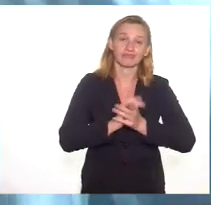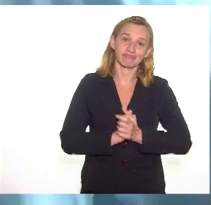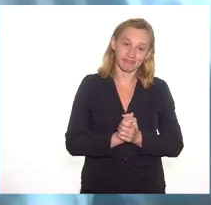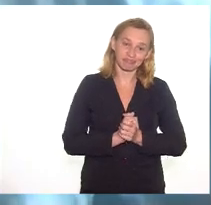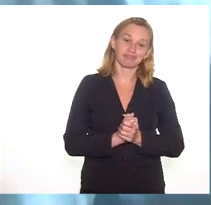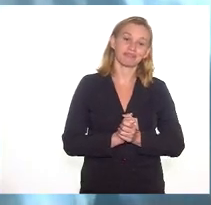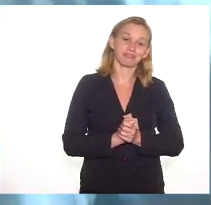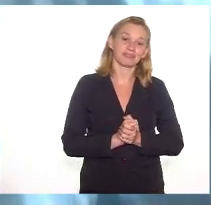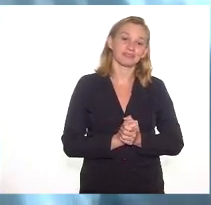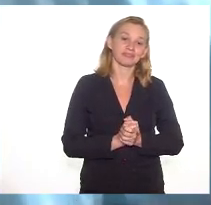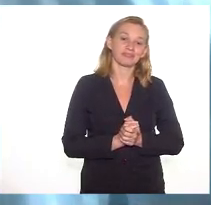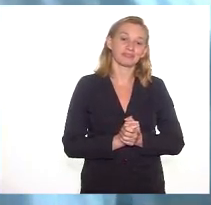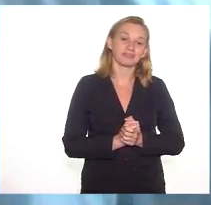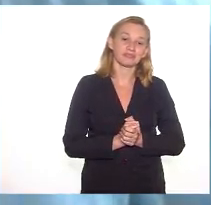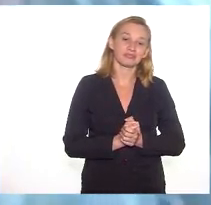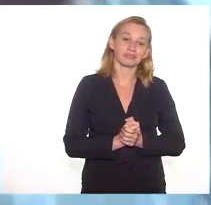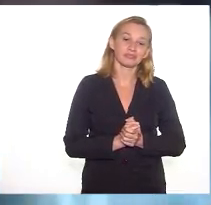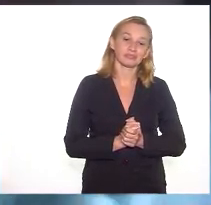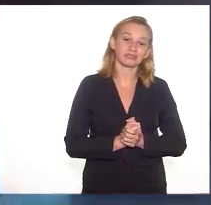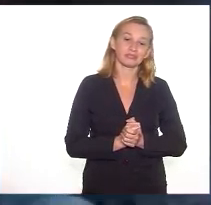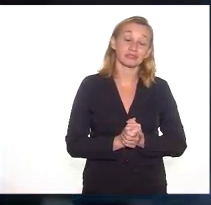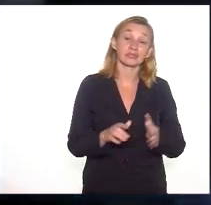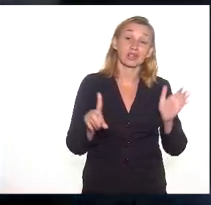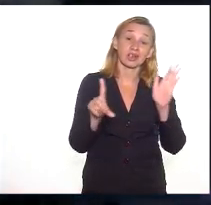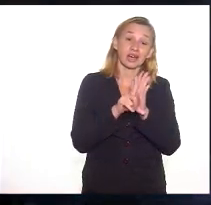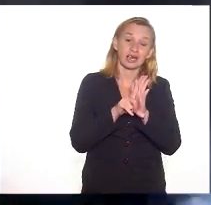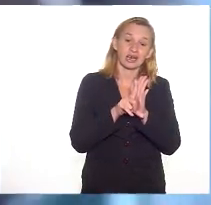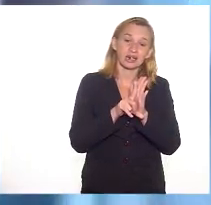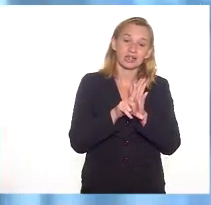Hoje foi sancionada a Lei